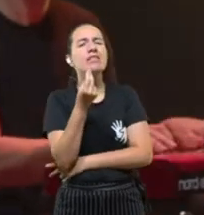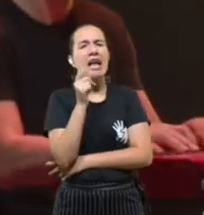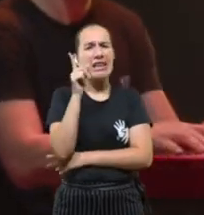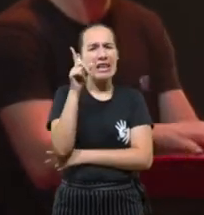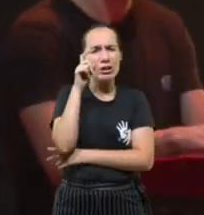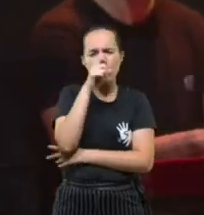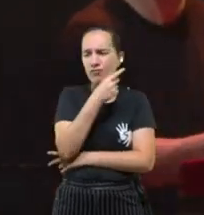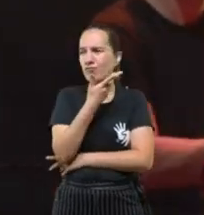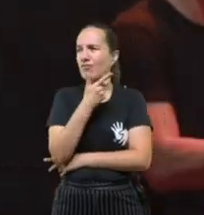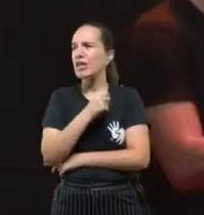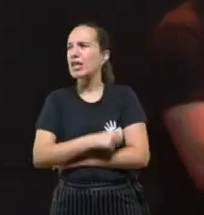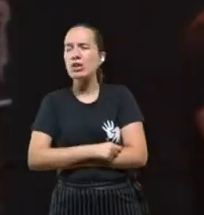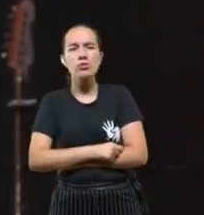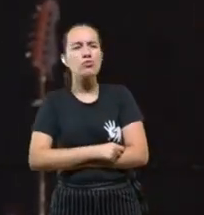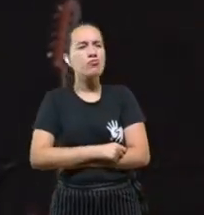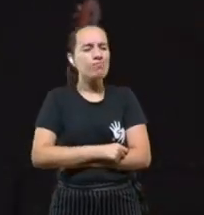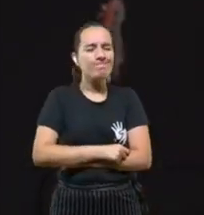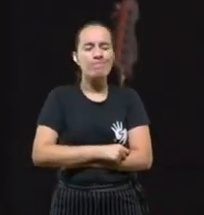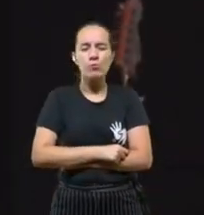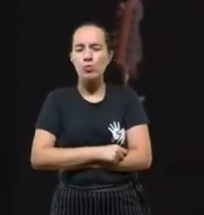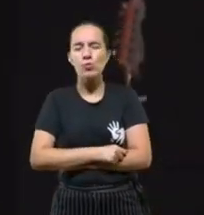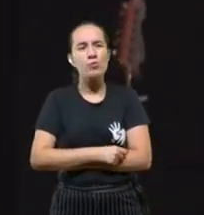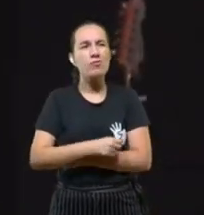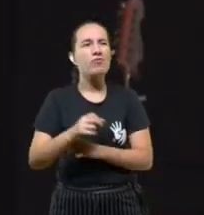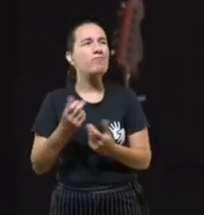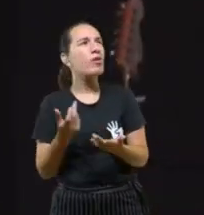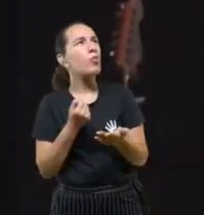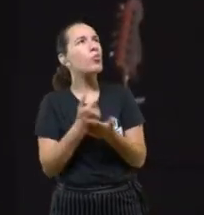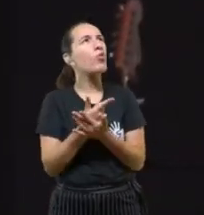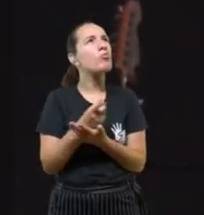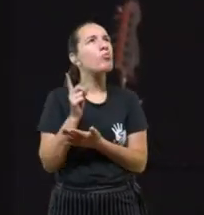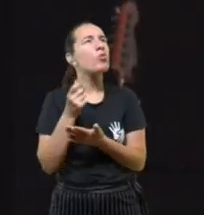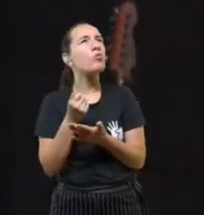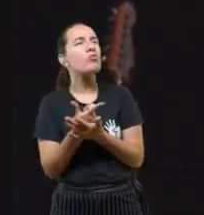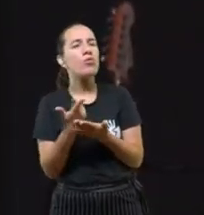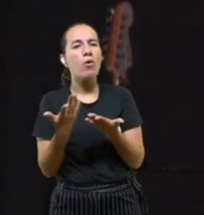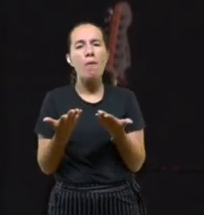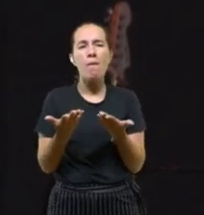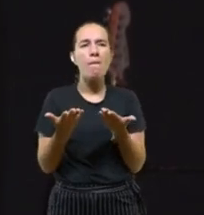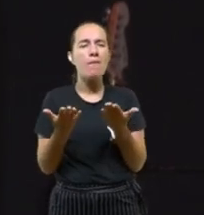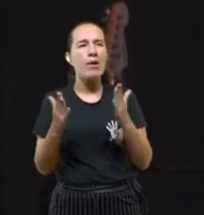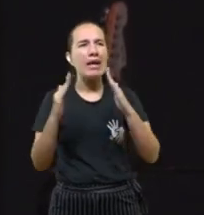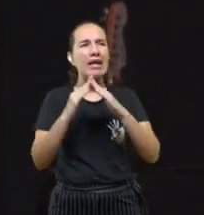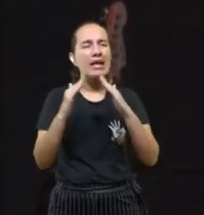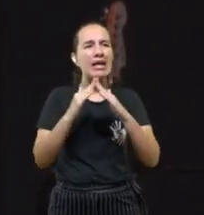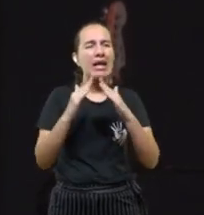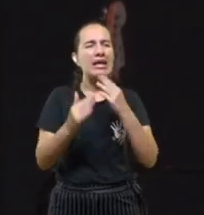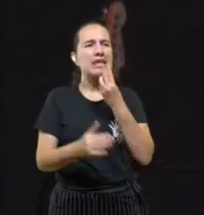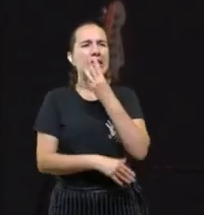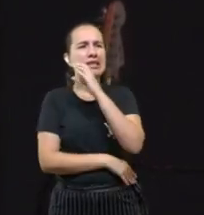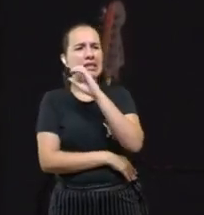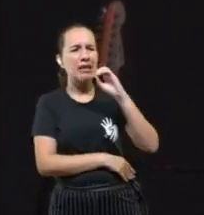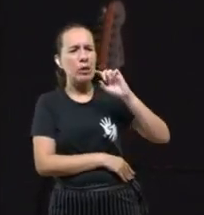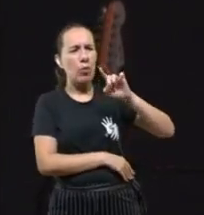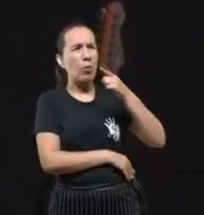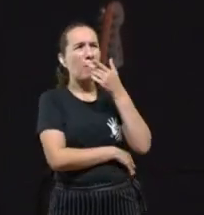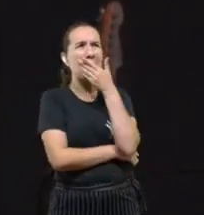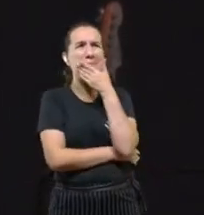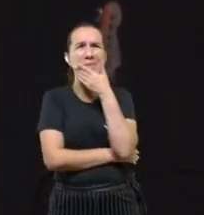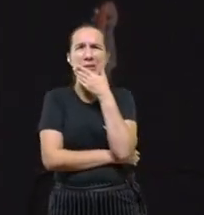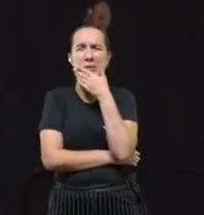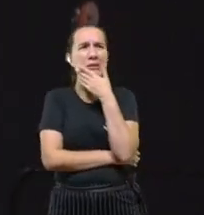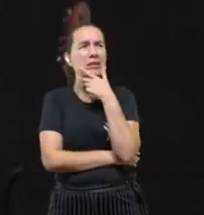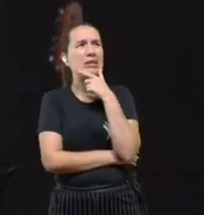lá. Tem uma casa de, sabe, vai uma casa no mercado por 300 mil.